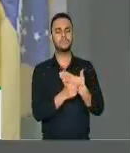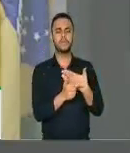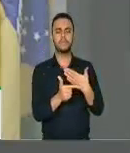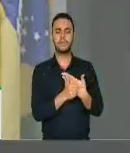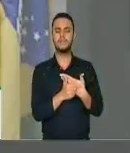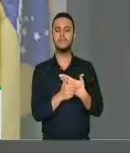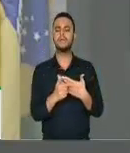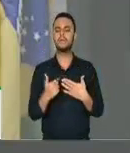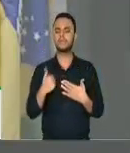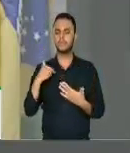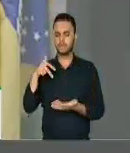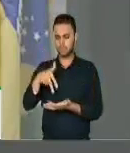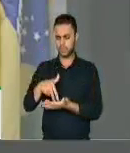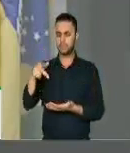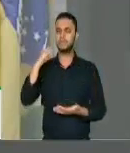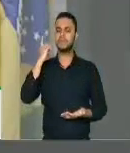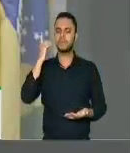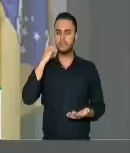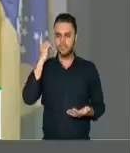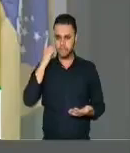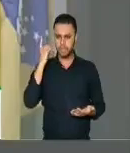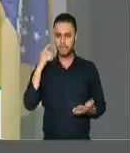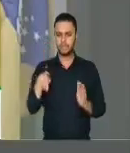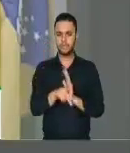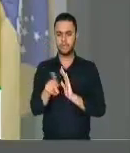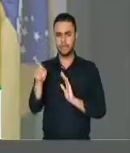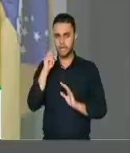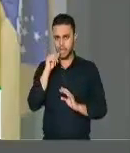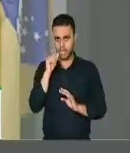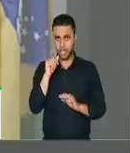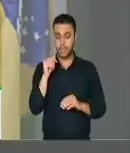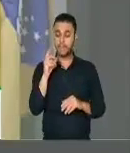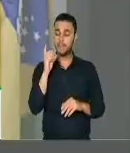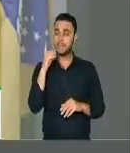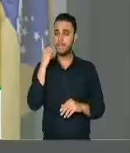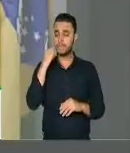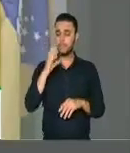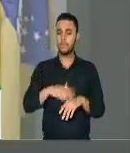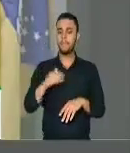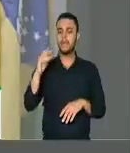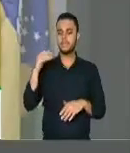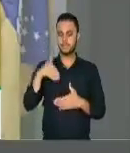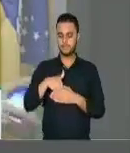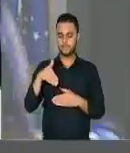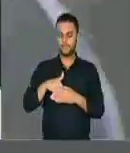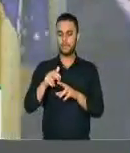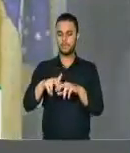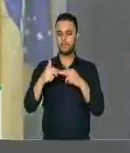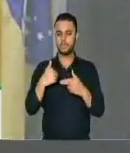e como um deputado de Alagoas, o deputado mais votado, aí eu tenho